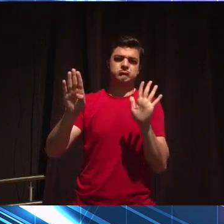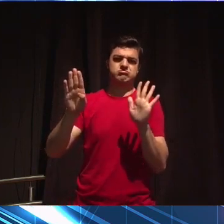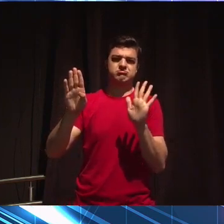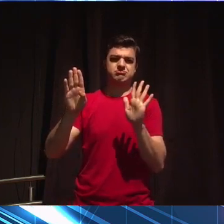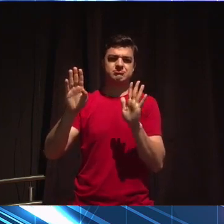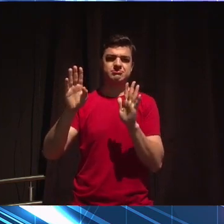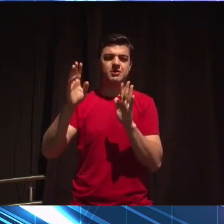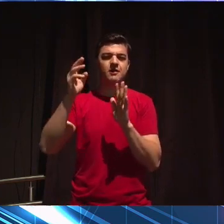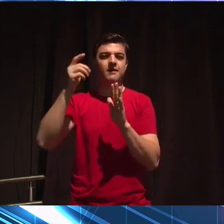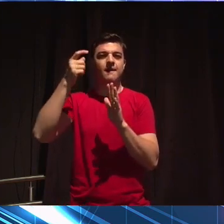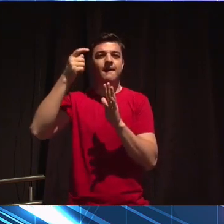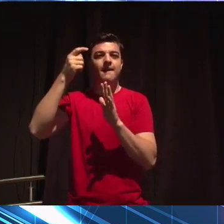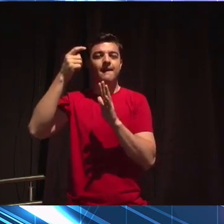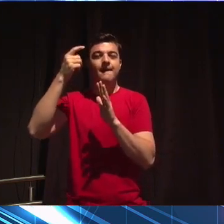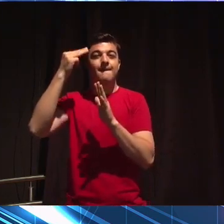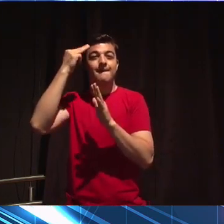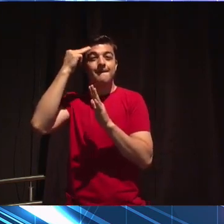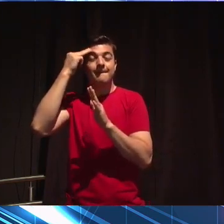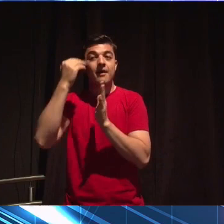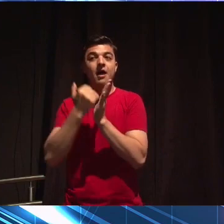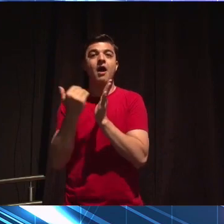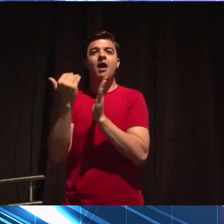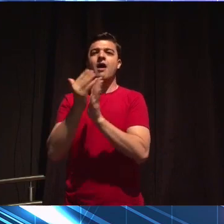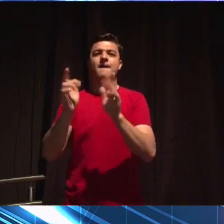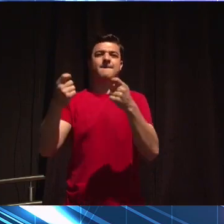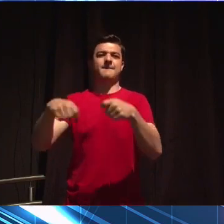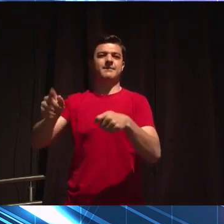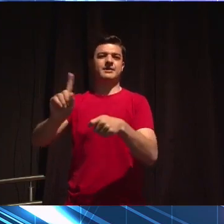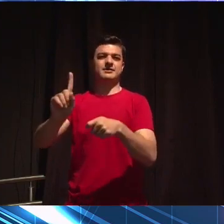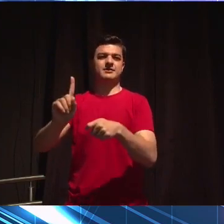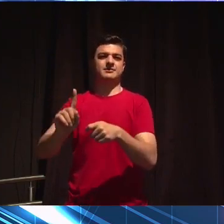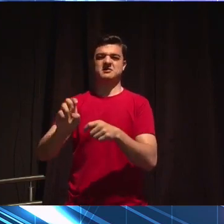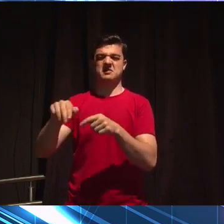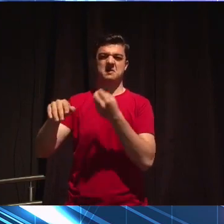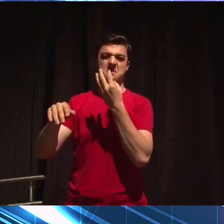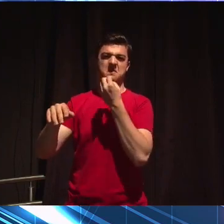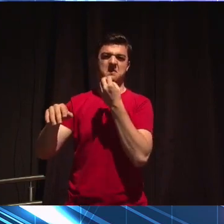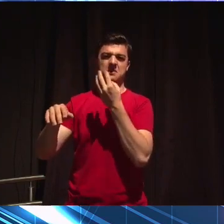A foto que alguém tirou agora consome mais do que 5 megabytes.